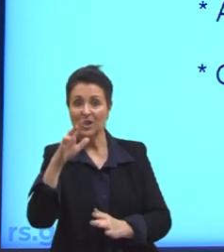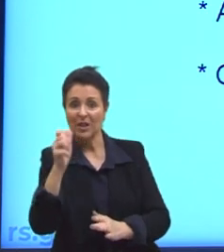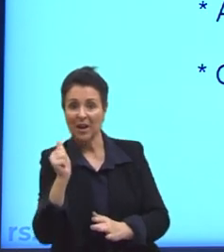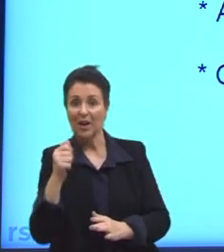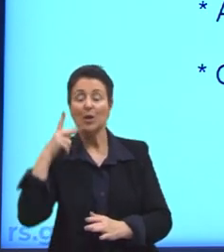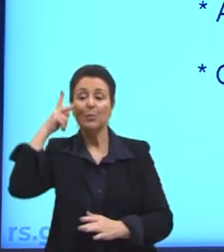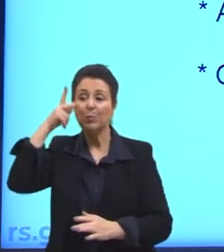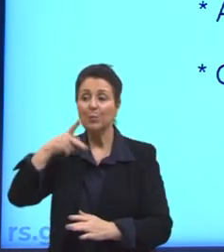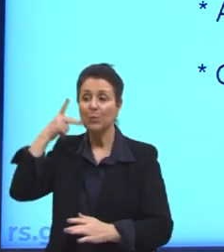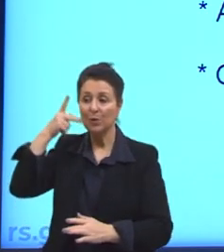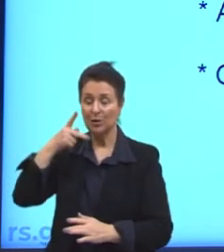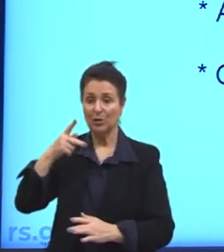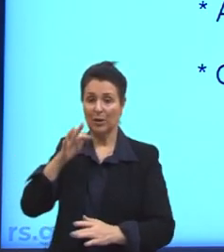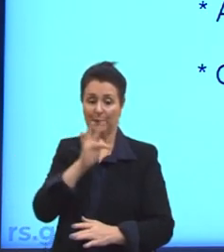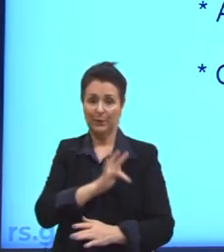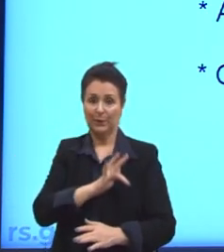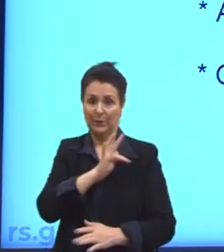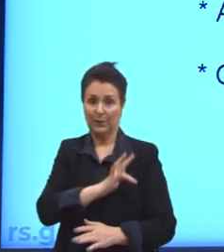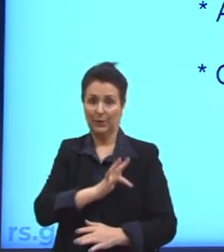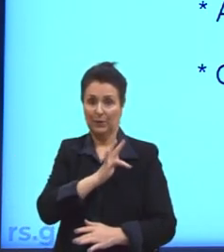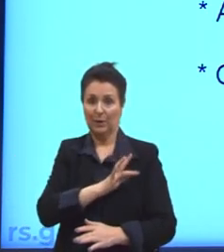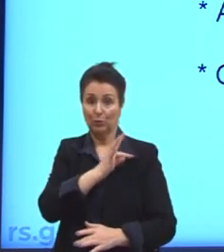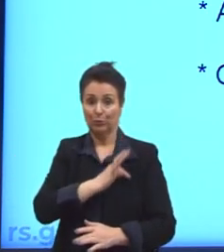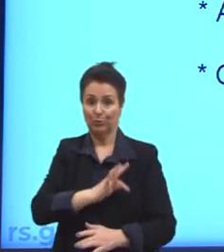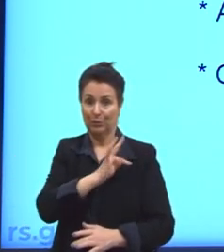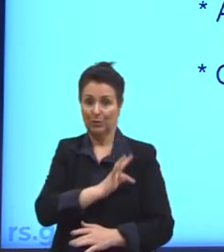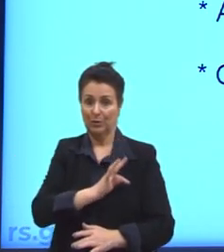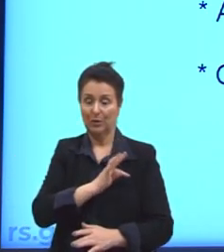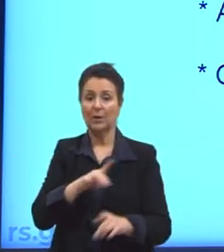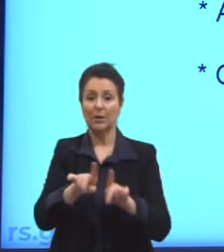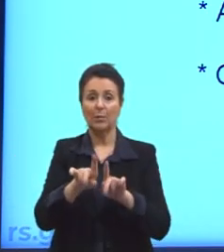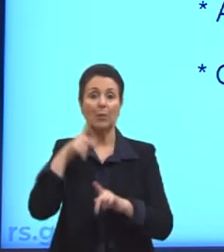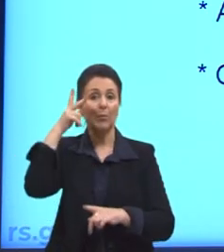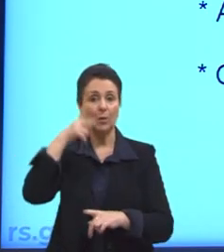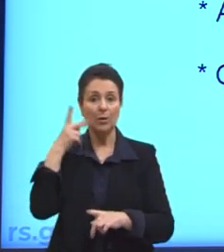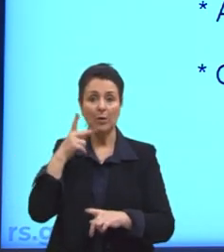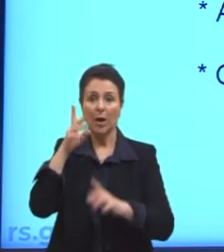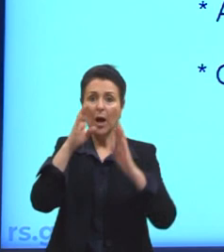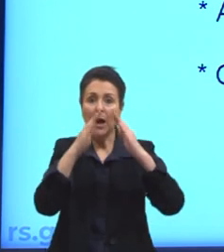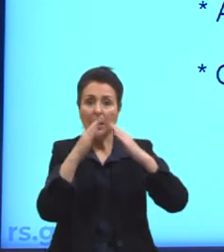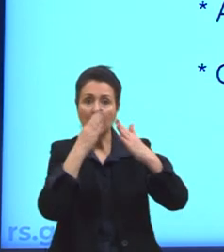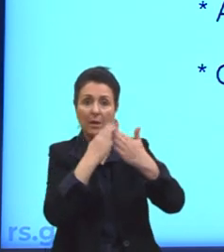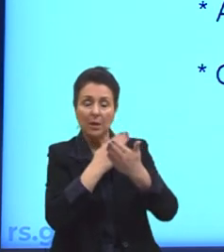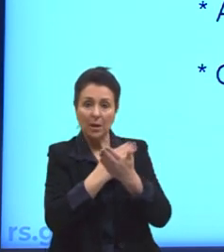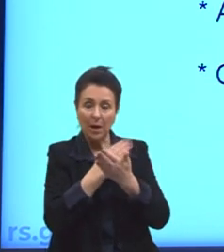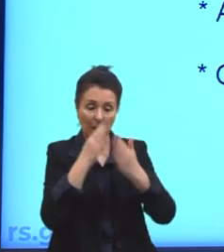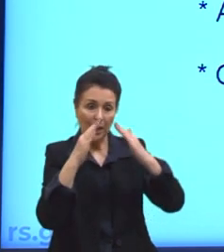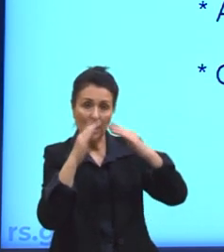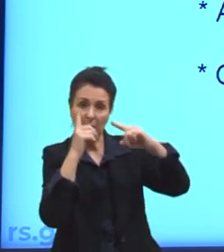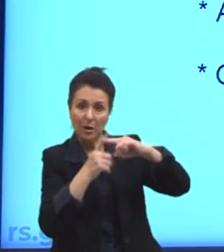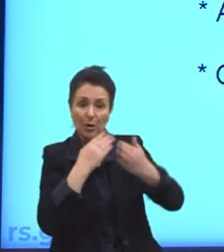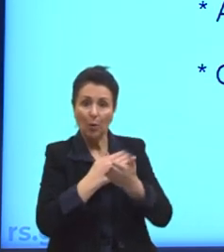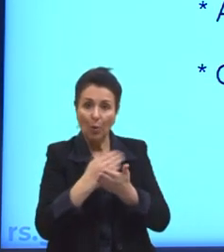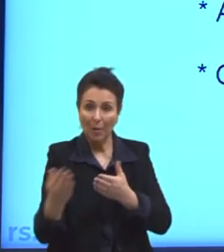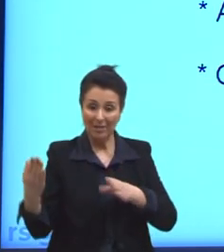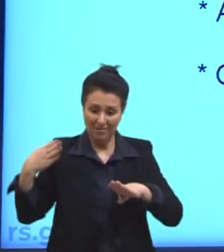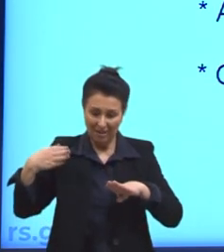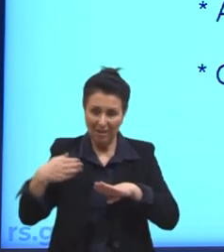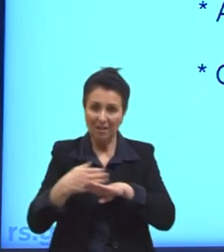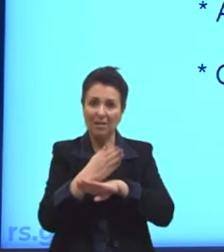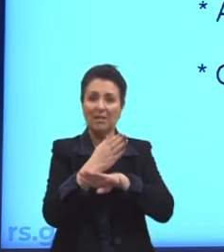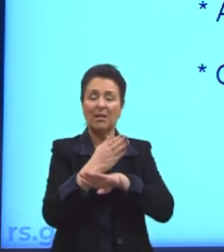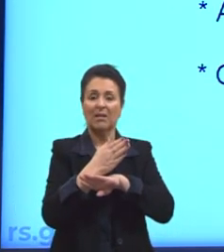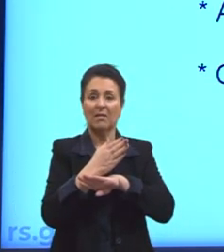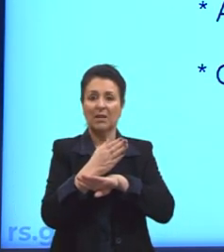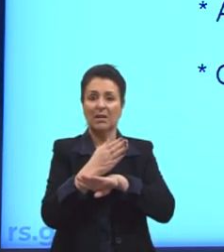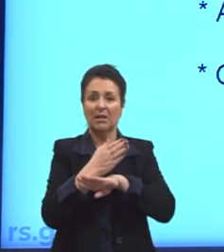comentei antes na a igreja vai intervindo nas monarquias vai intervir nos poderes com acordos